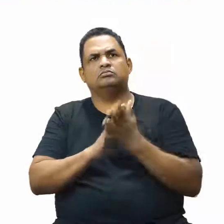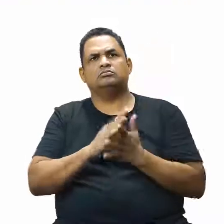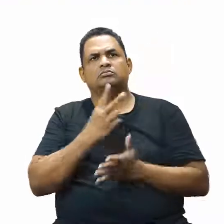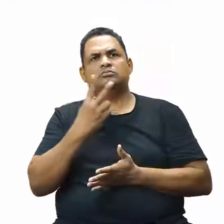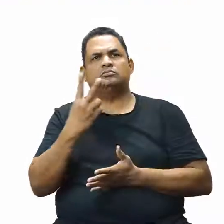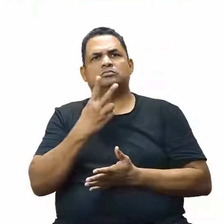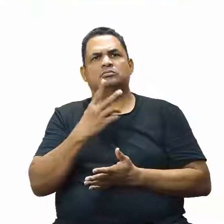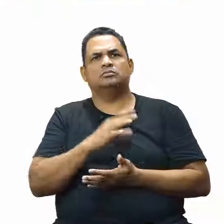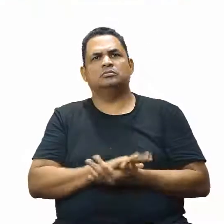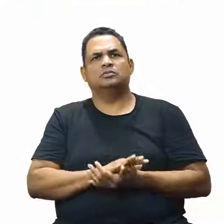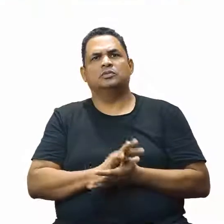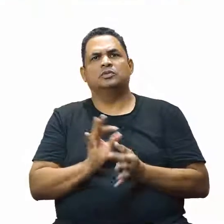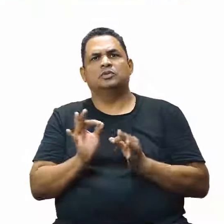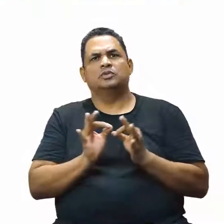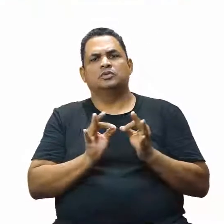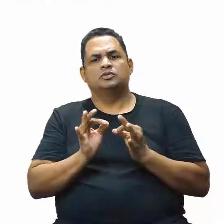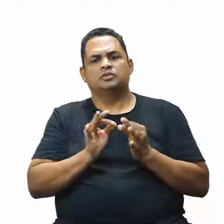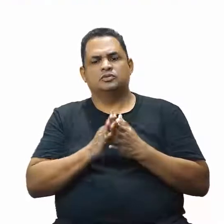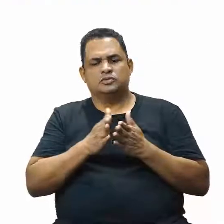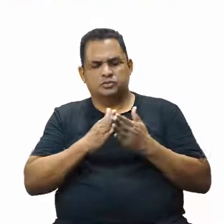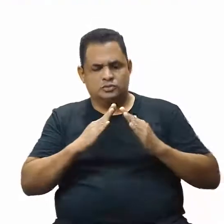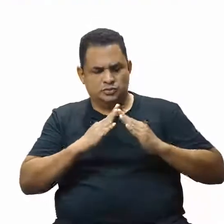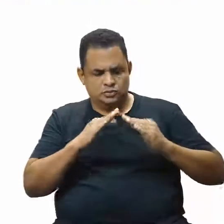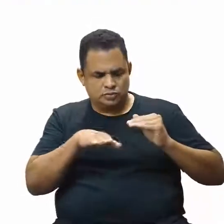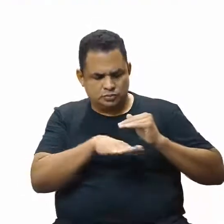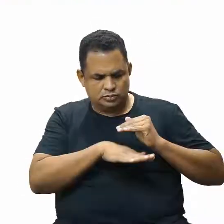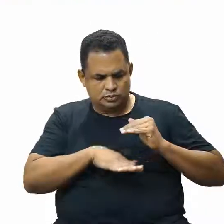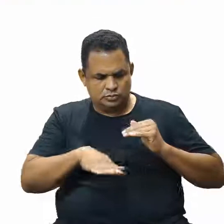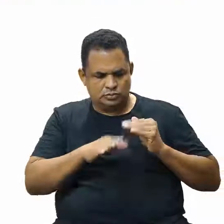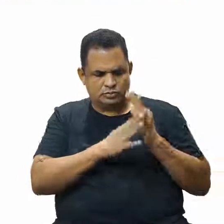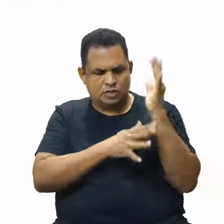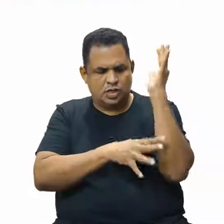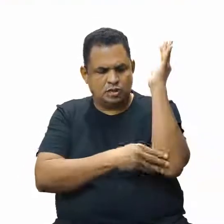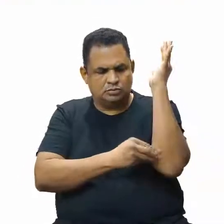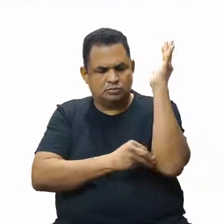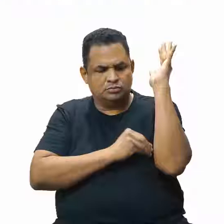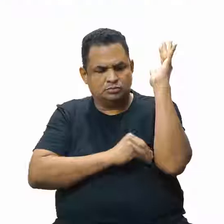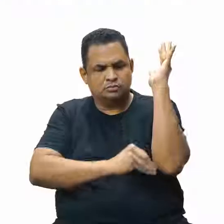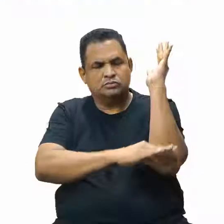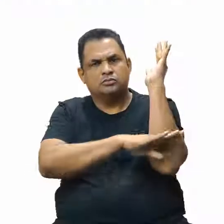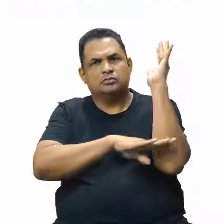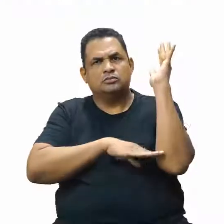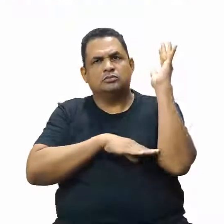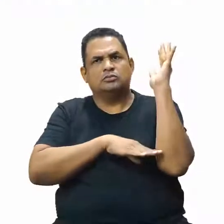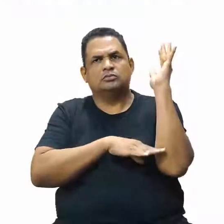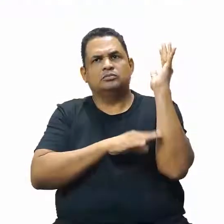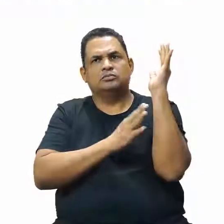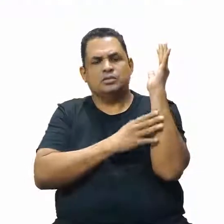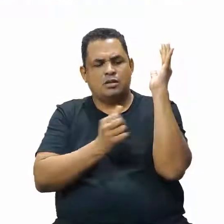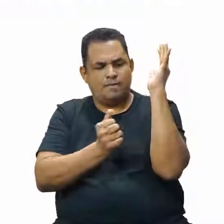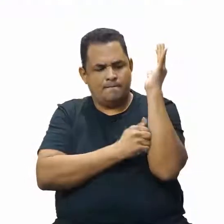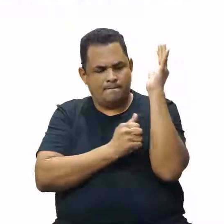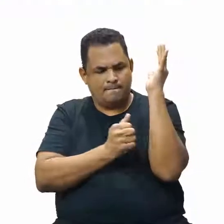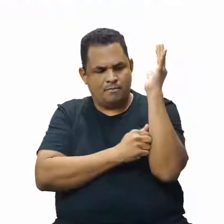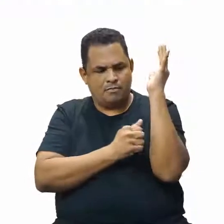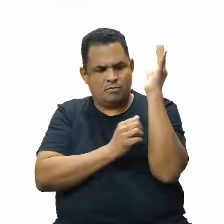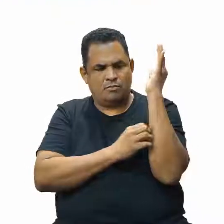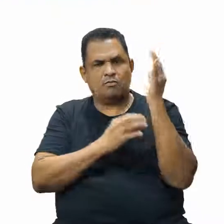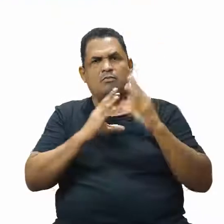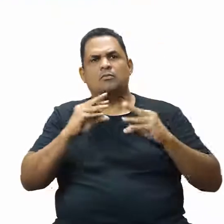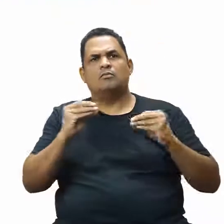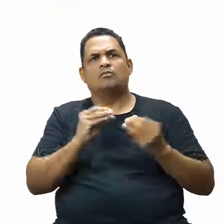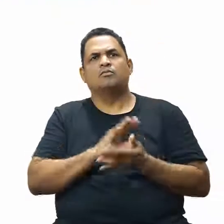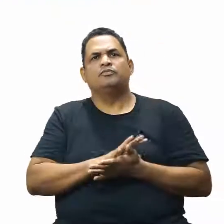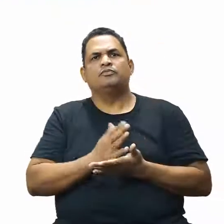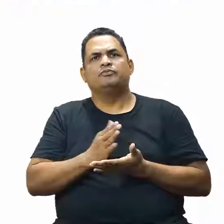2. Cupins que constroem seus ninhos nos troncos das árvores ou em paus podres. Se